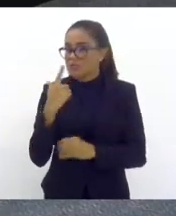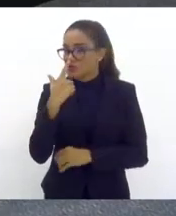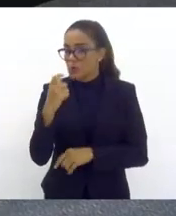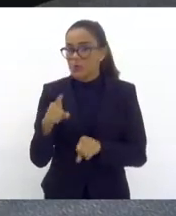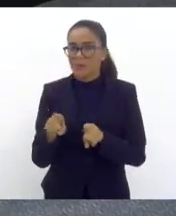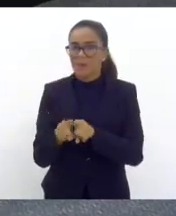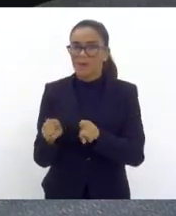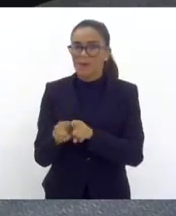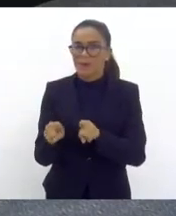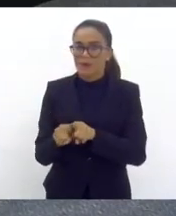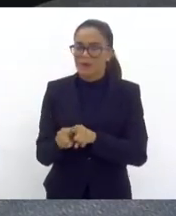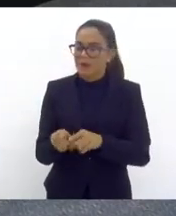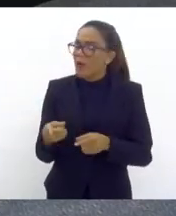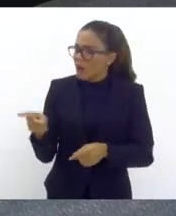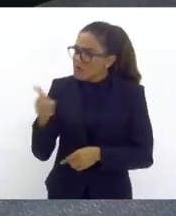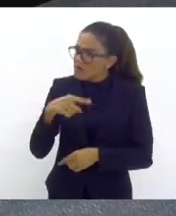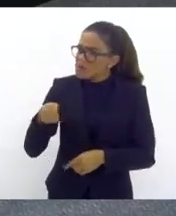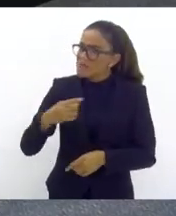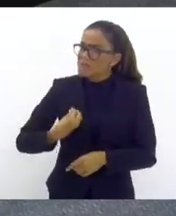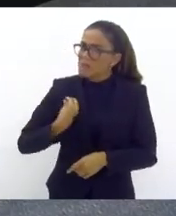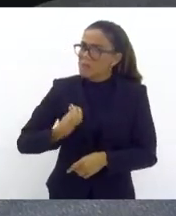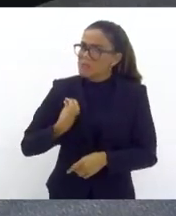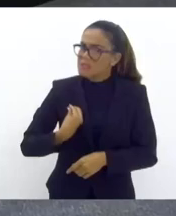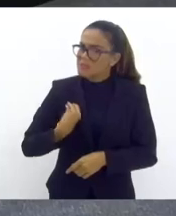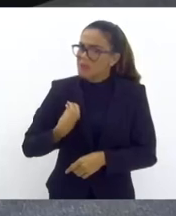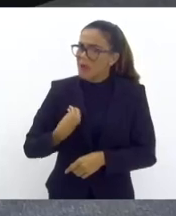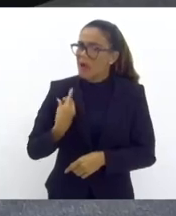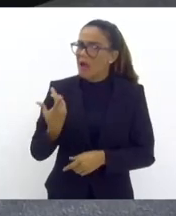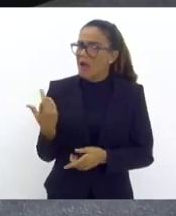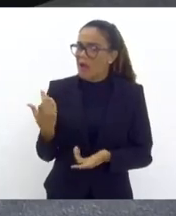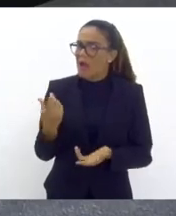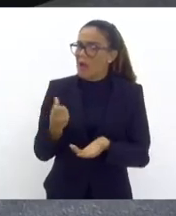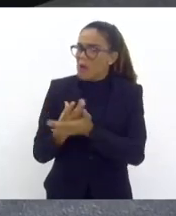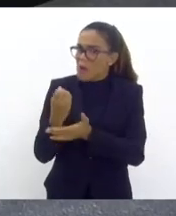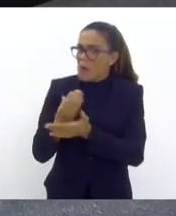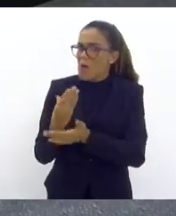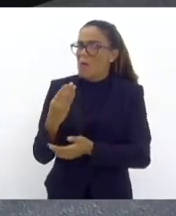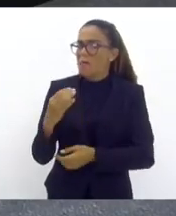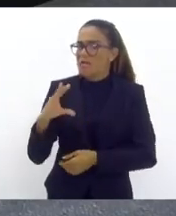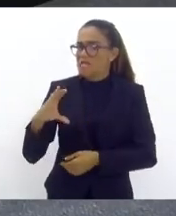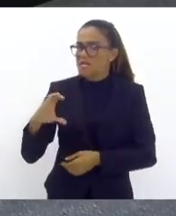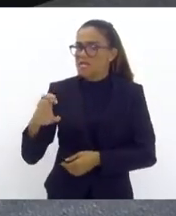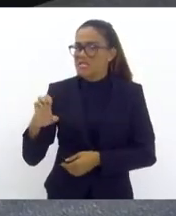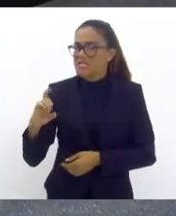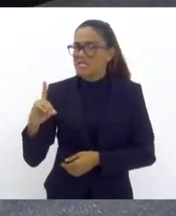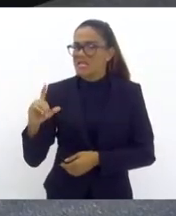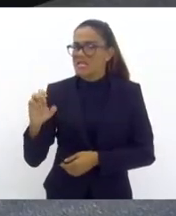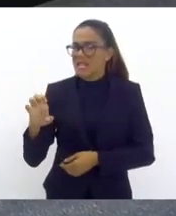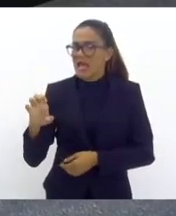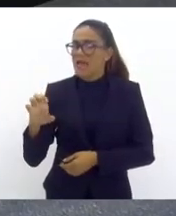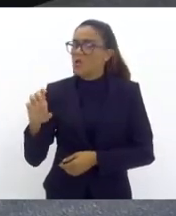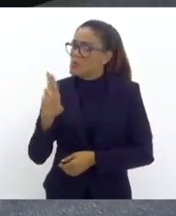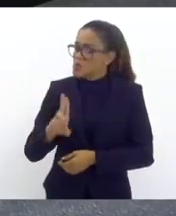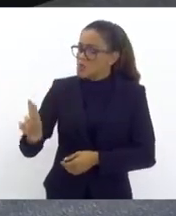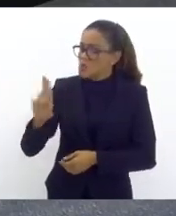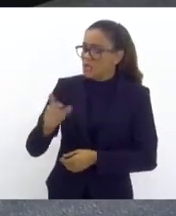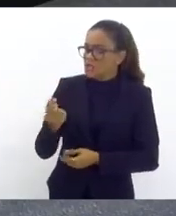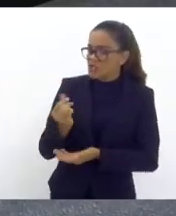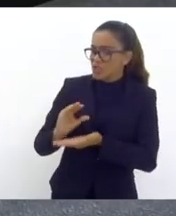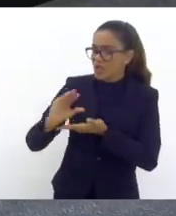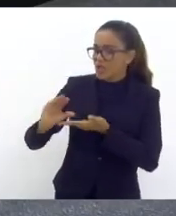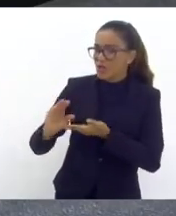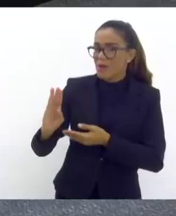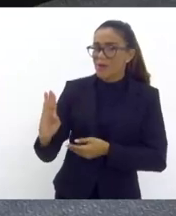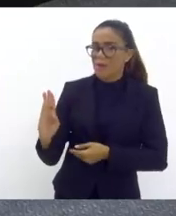para participarem da compra da Cedae né da concessão da Cedae esses usuários dinheiro do BNDES E tá lá na